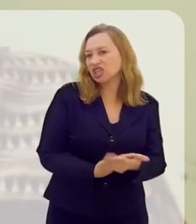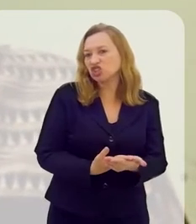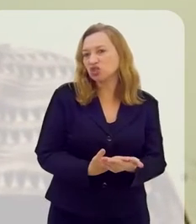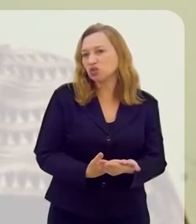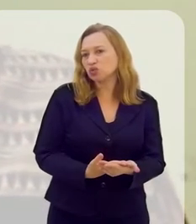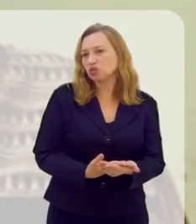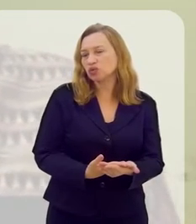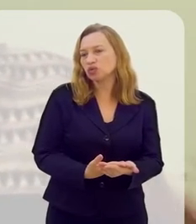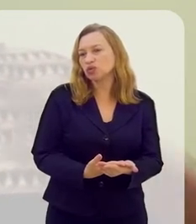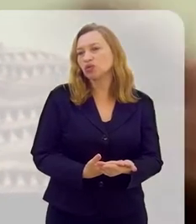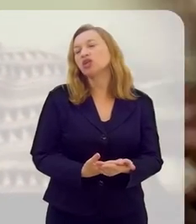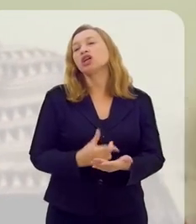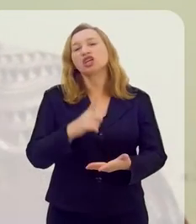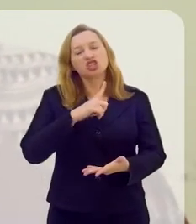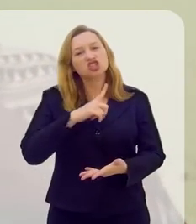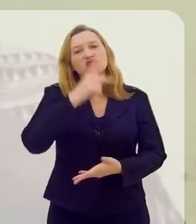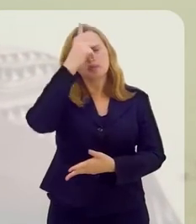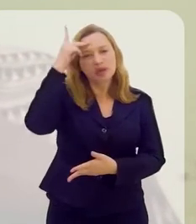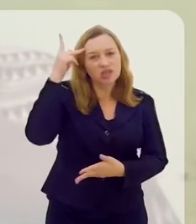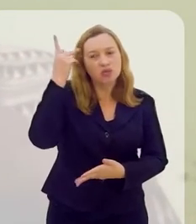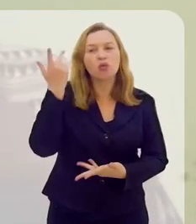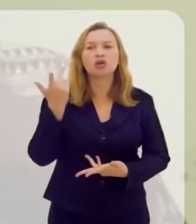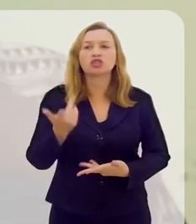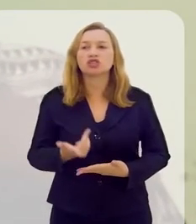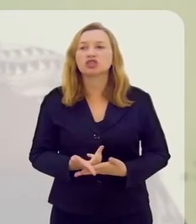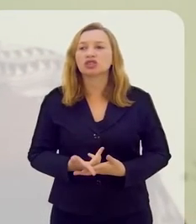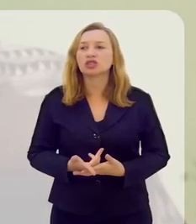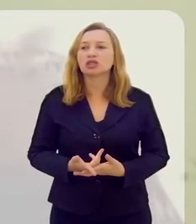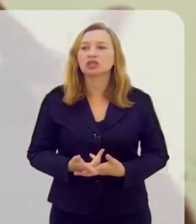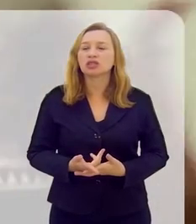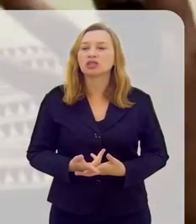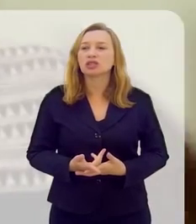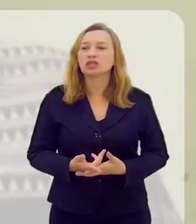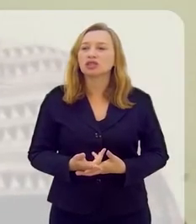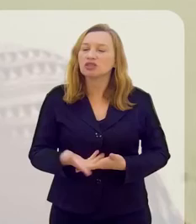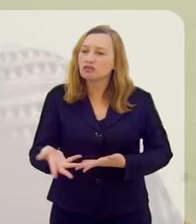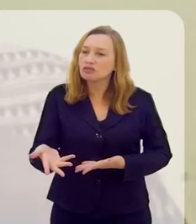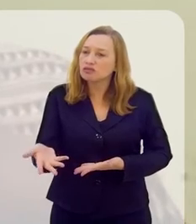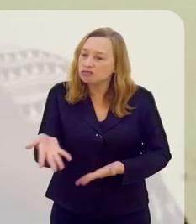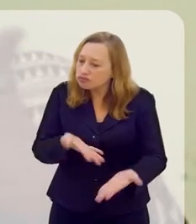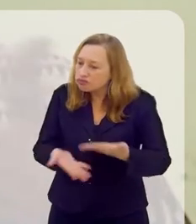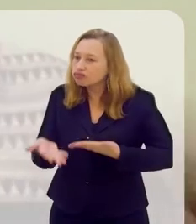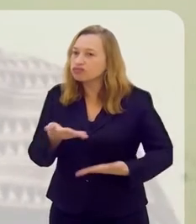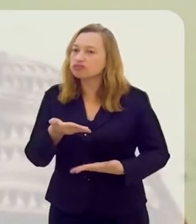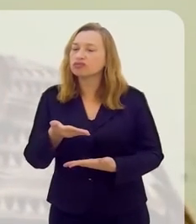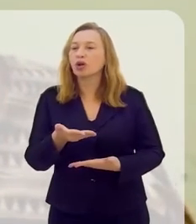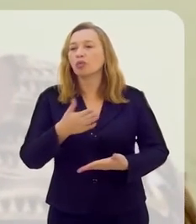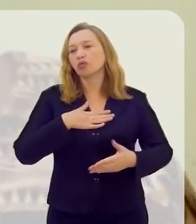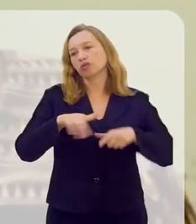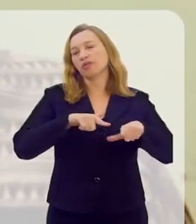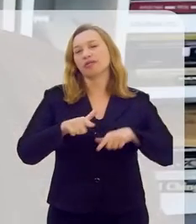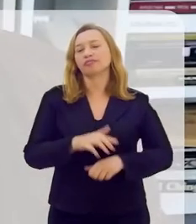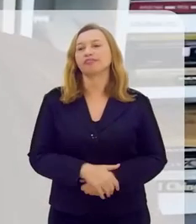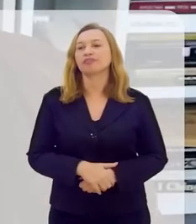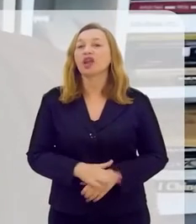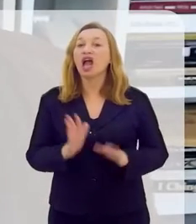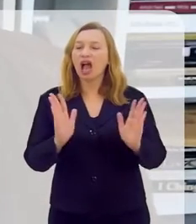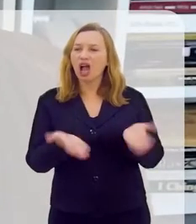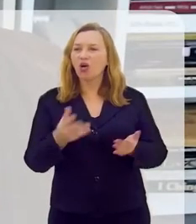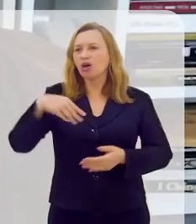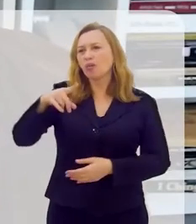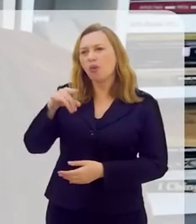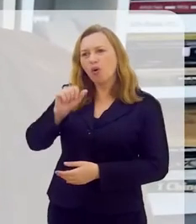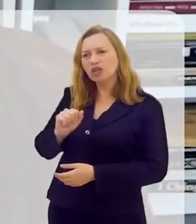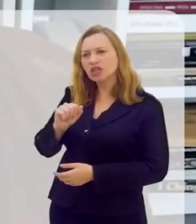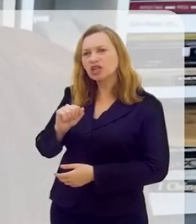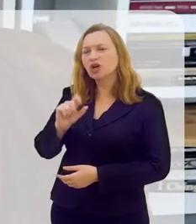acredito que eu tive pessoas que foram parceiras, exatamente, pelo meu trabalho. Agora,